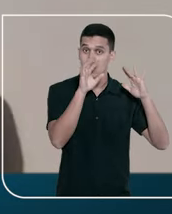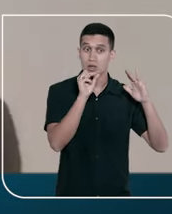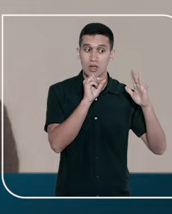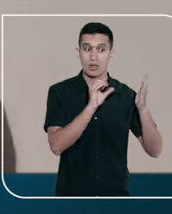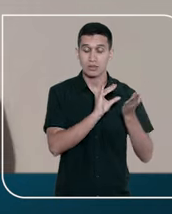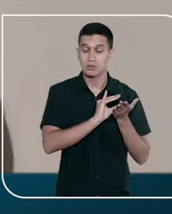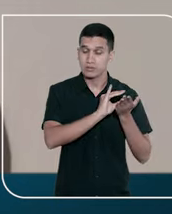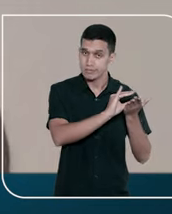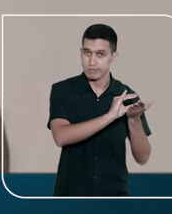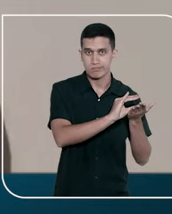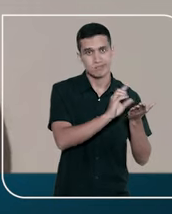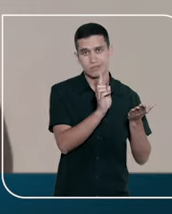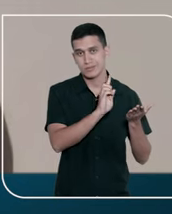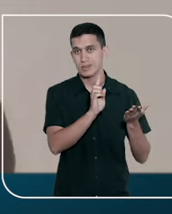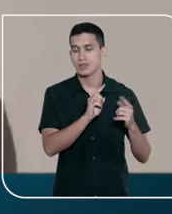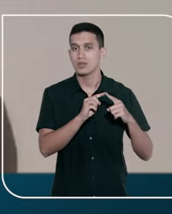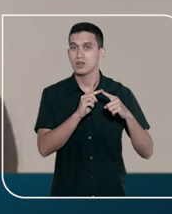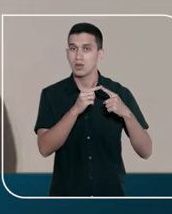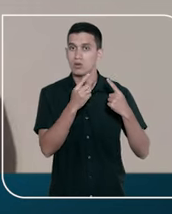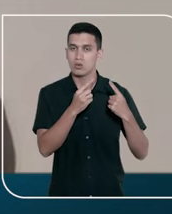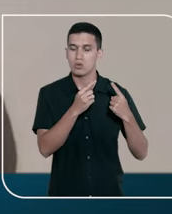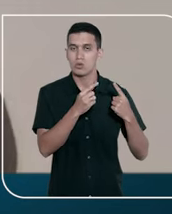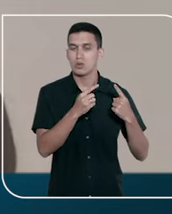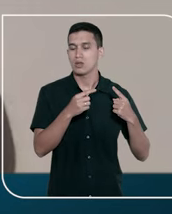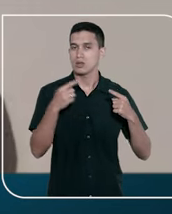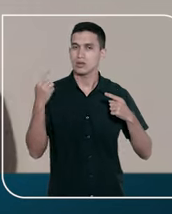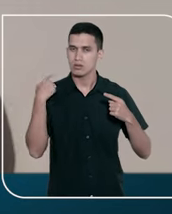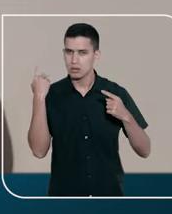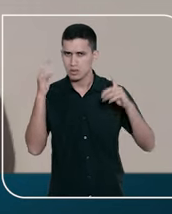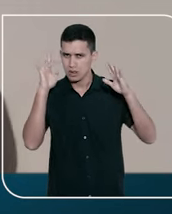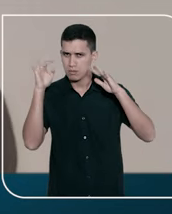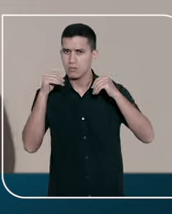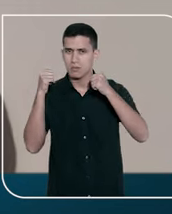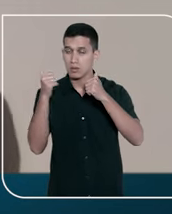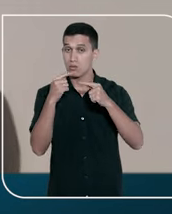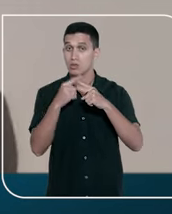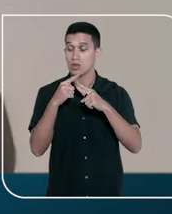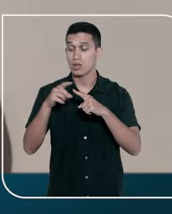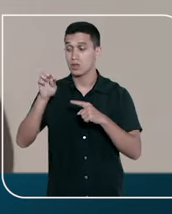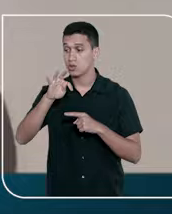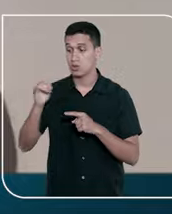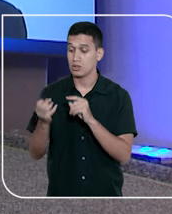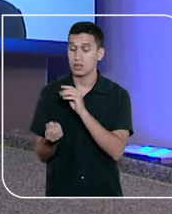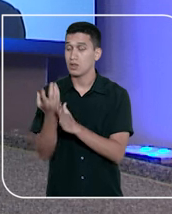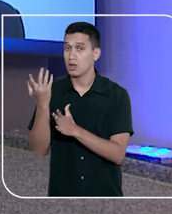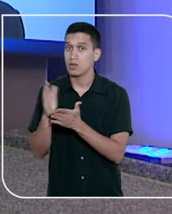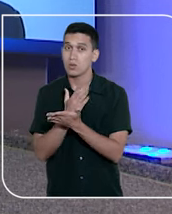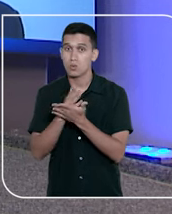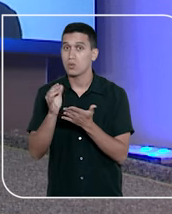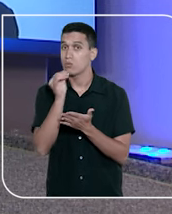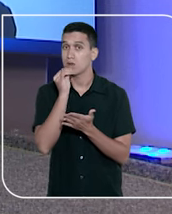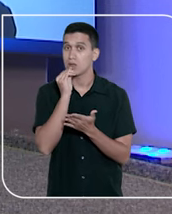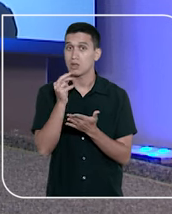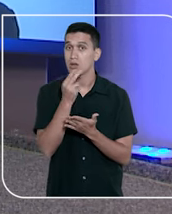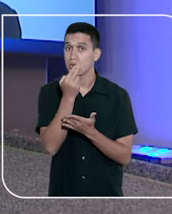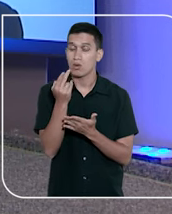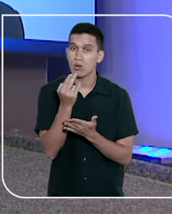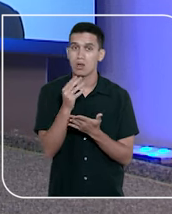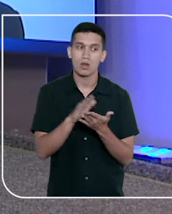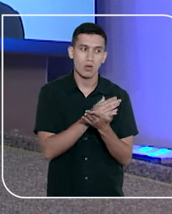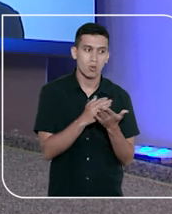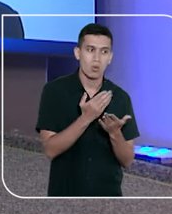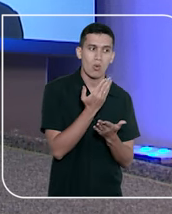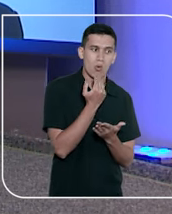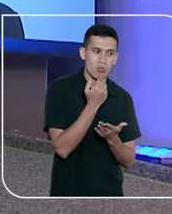STJ aí anda muito bem, é determinada e foi criada em situações como, por exemplo, contaminação de alimento com